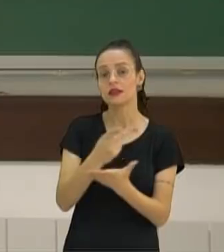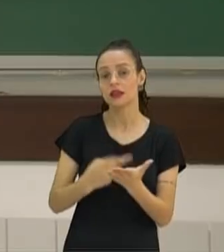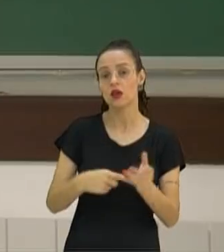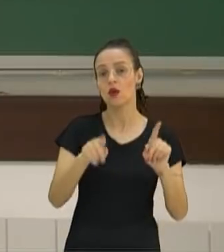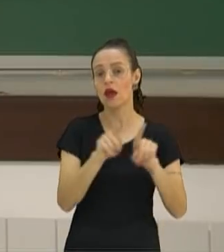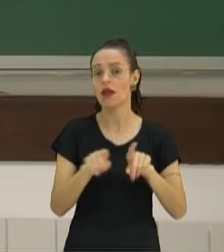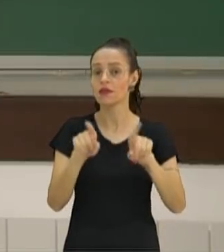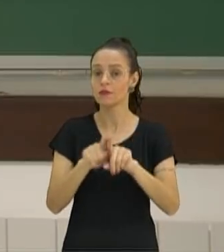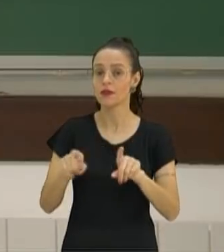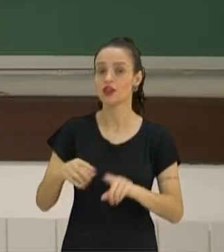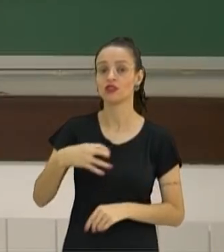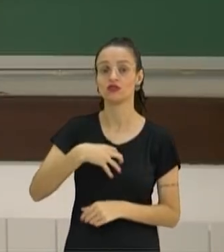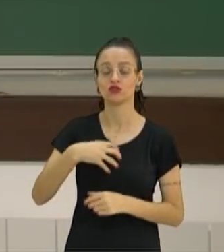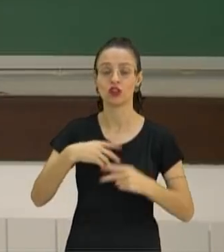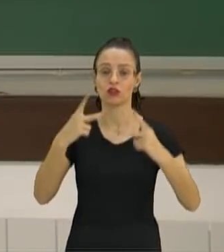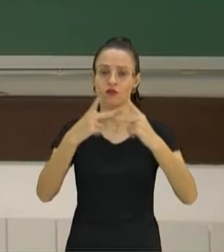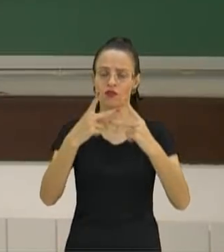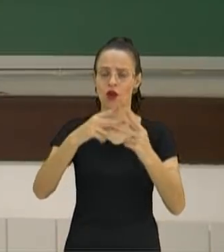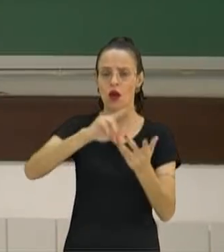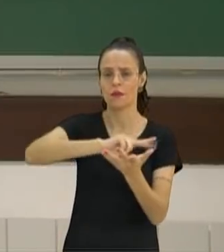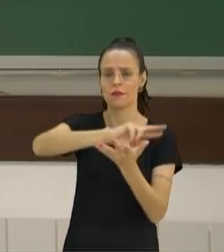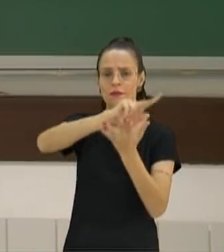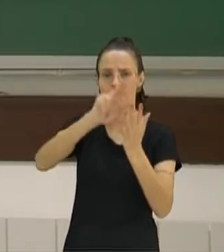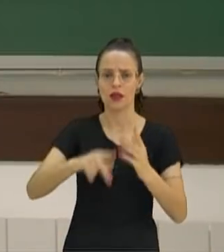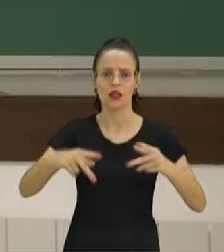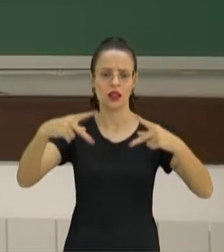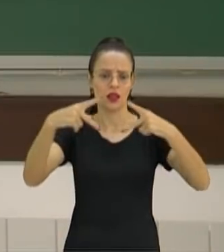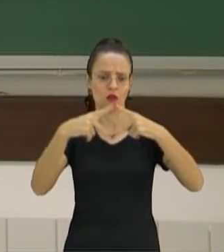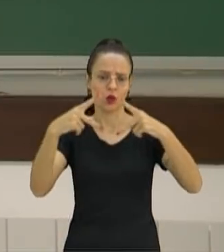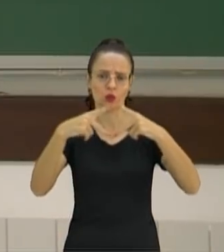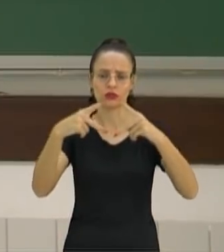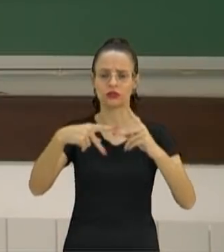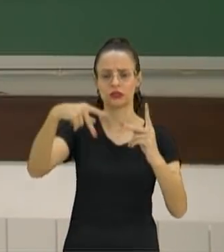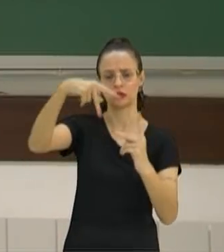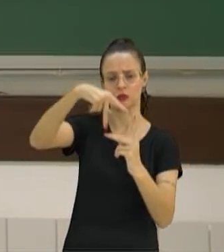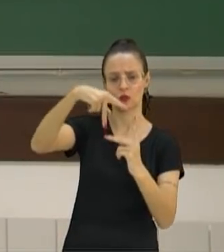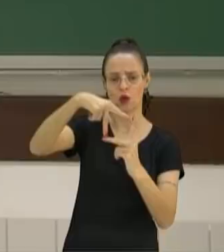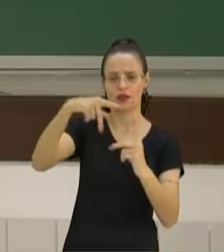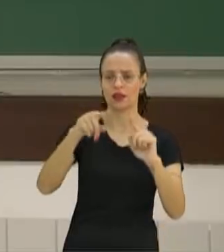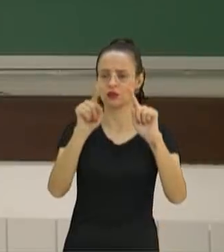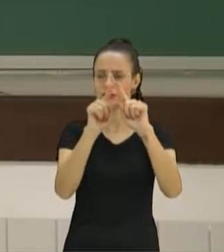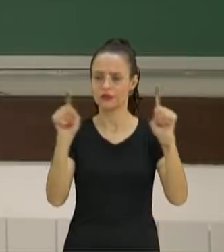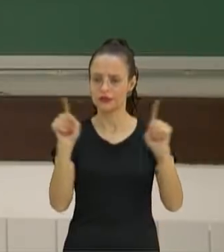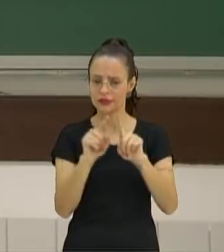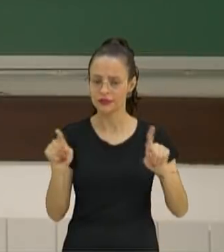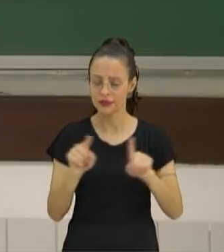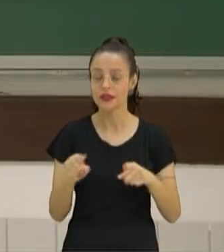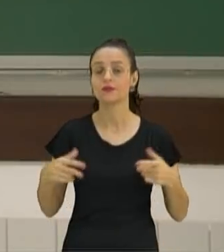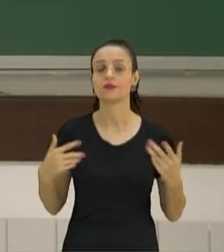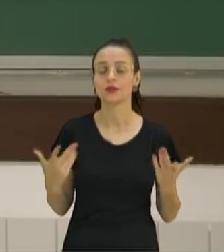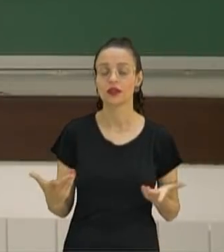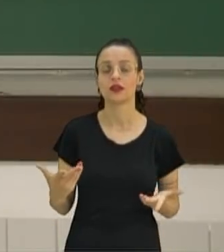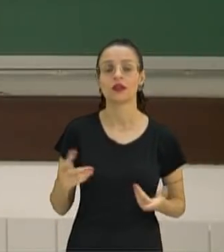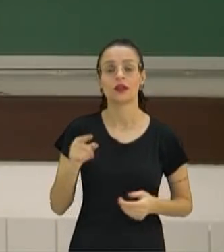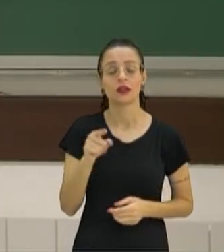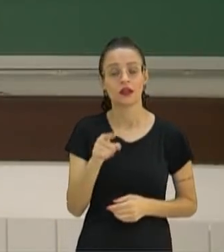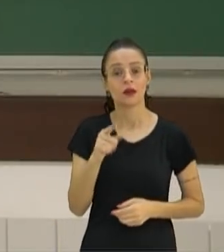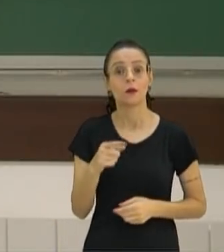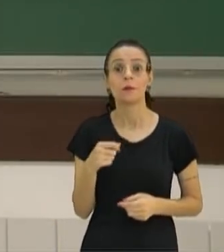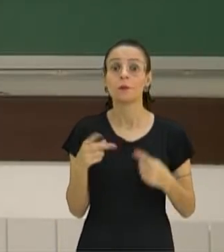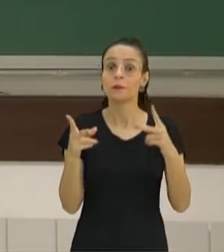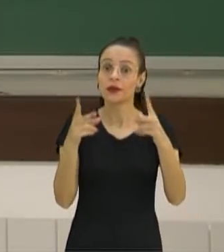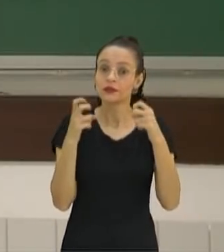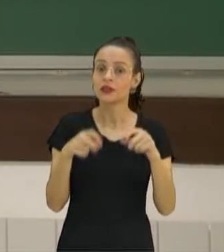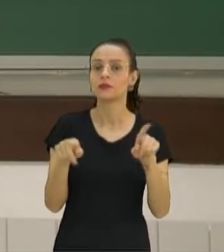repetindo, às vezes formas geométricas, losangos, quadrados, linhas, né? E aí a gente